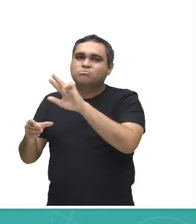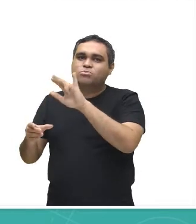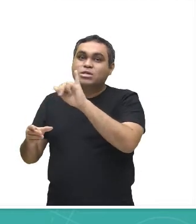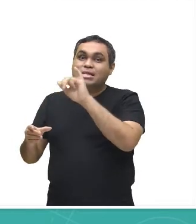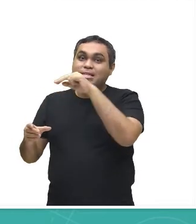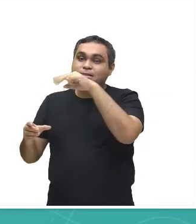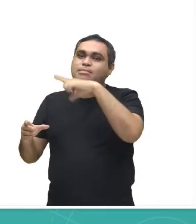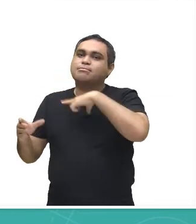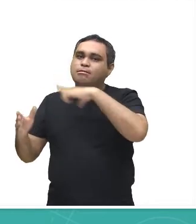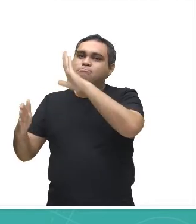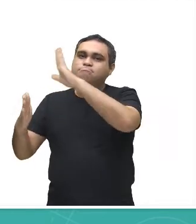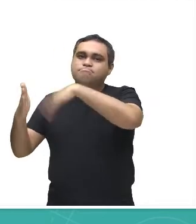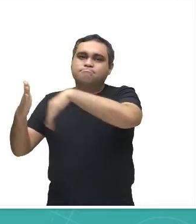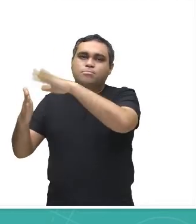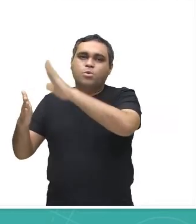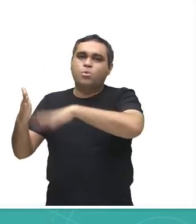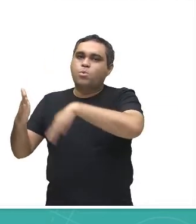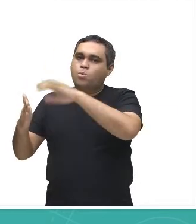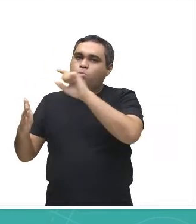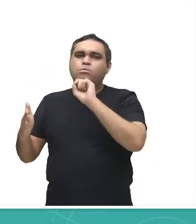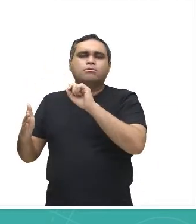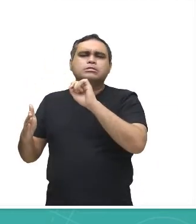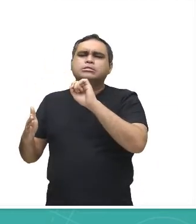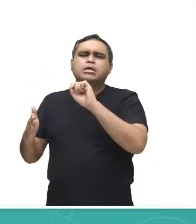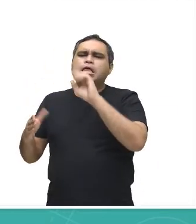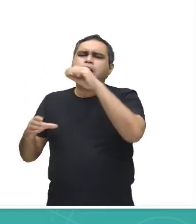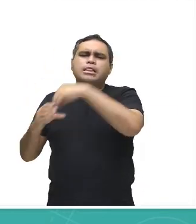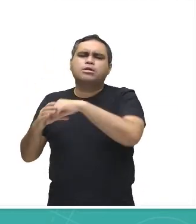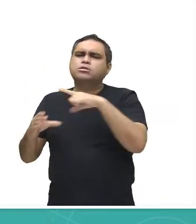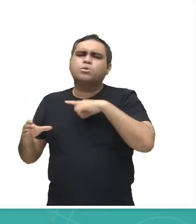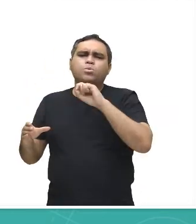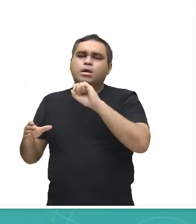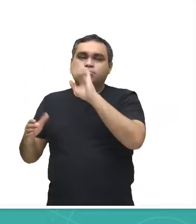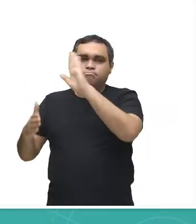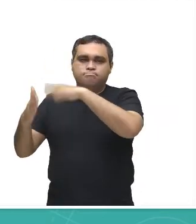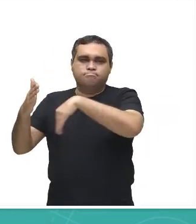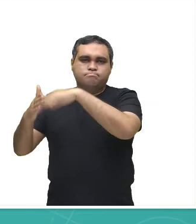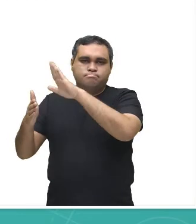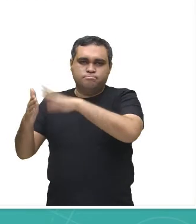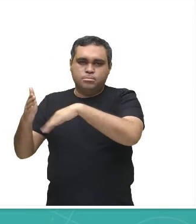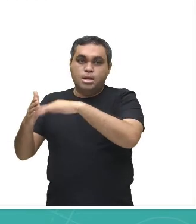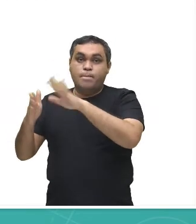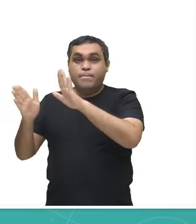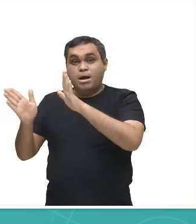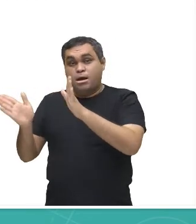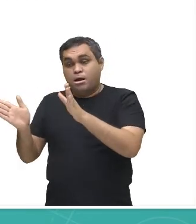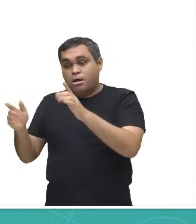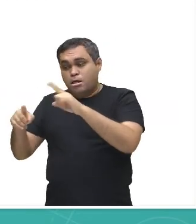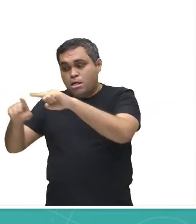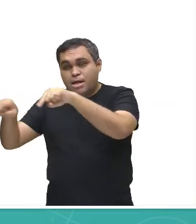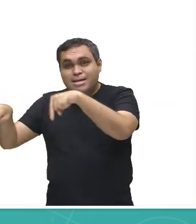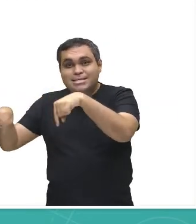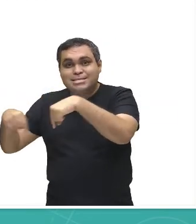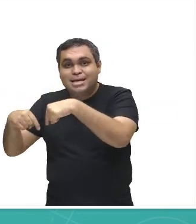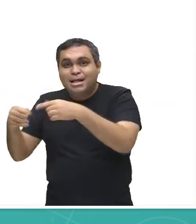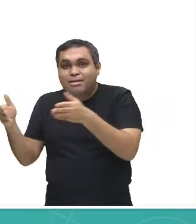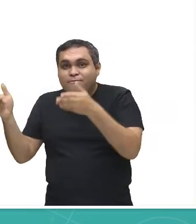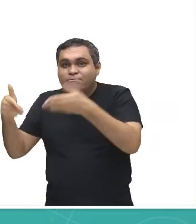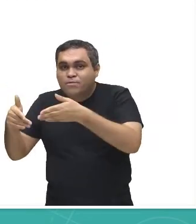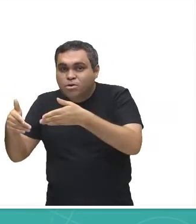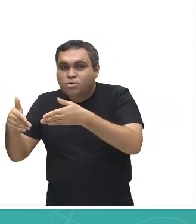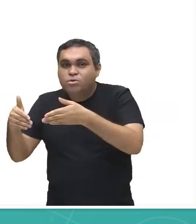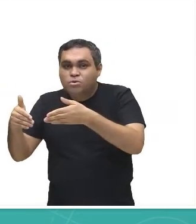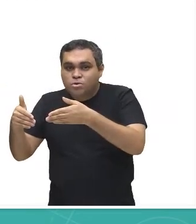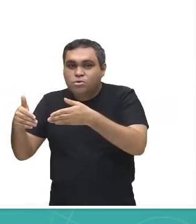Então, é uma sala, é um local específico. Então, quando eu quiser citar um local